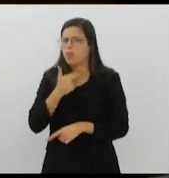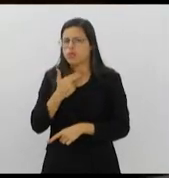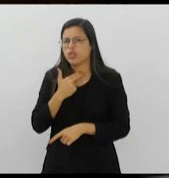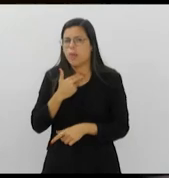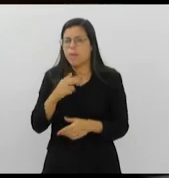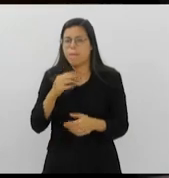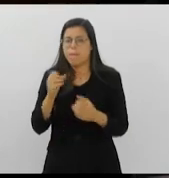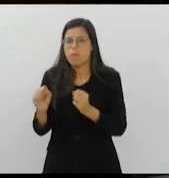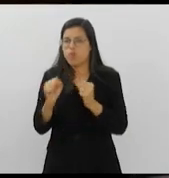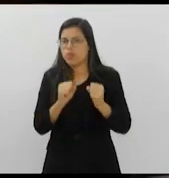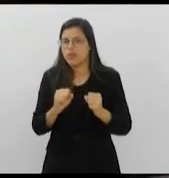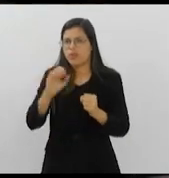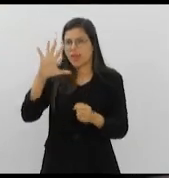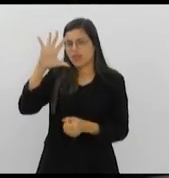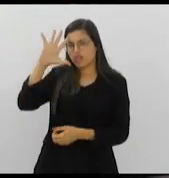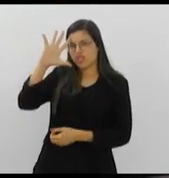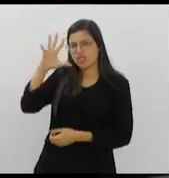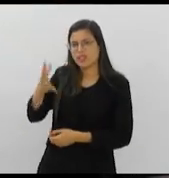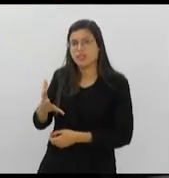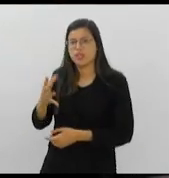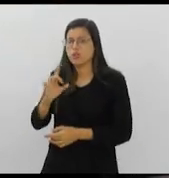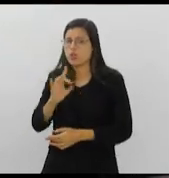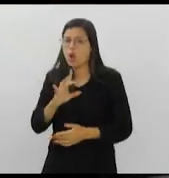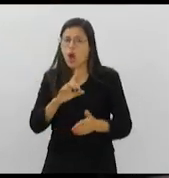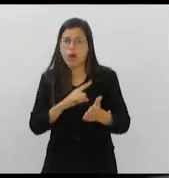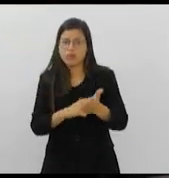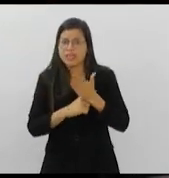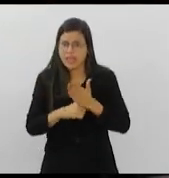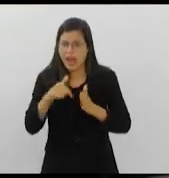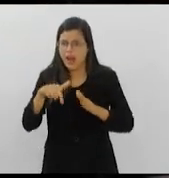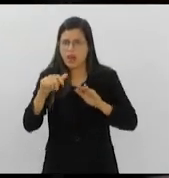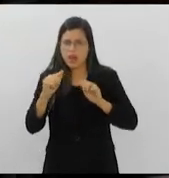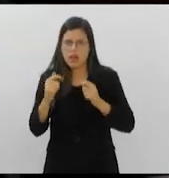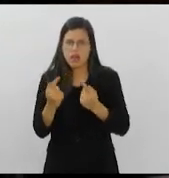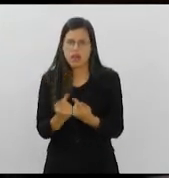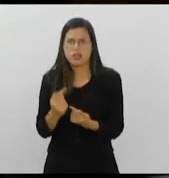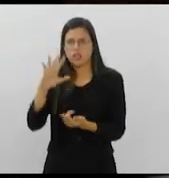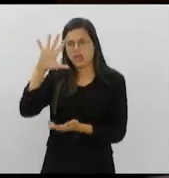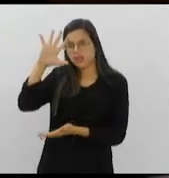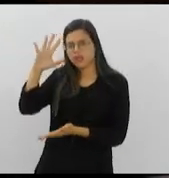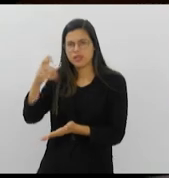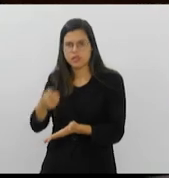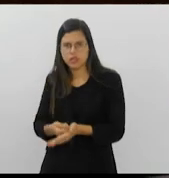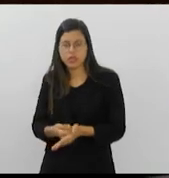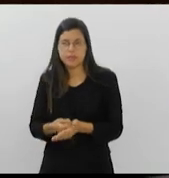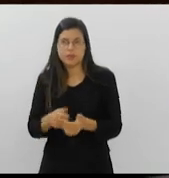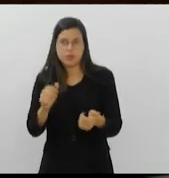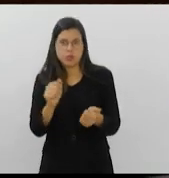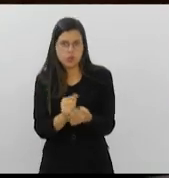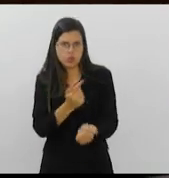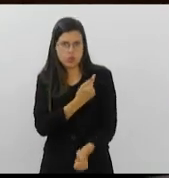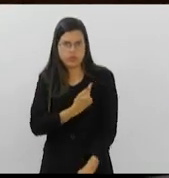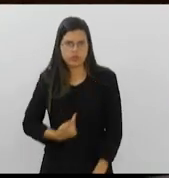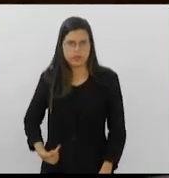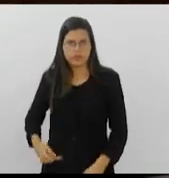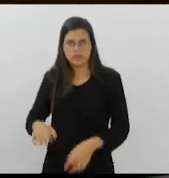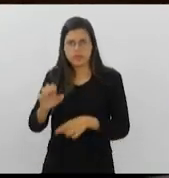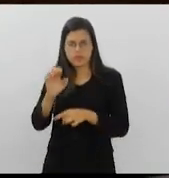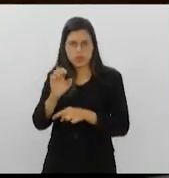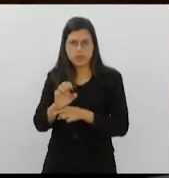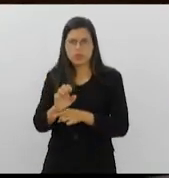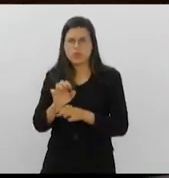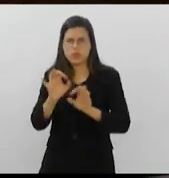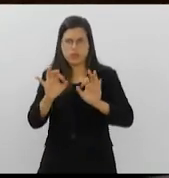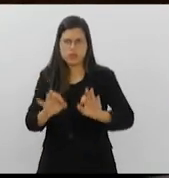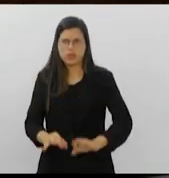que decide, que auxilia essa casa a tomar decisões. E, em conjunto, com o governo do Estado, que eu, com certeza,